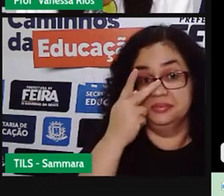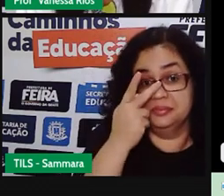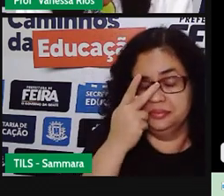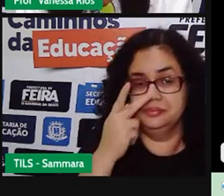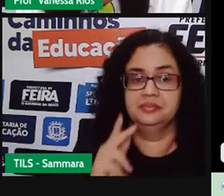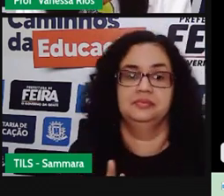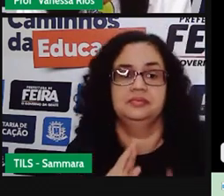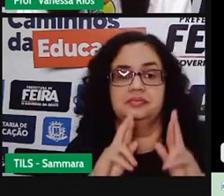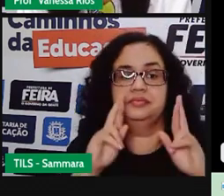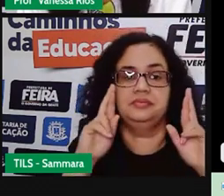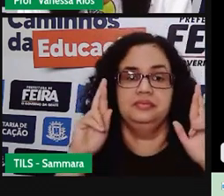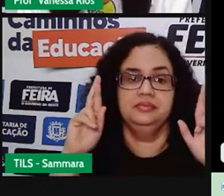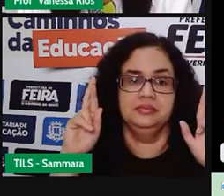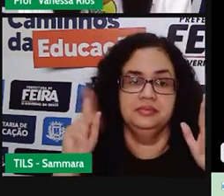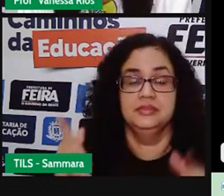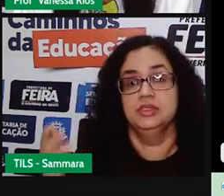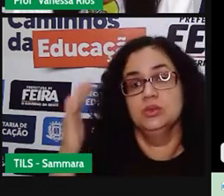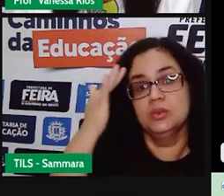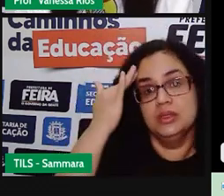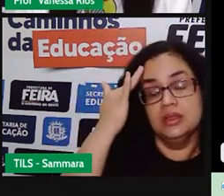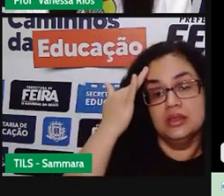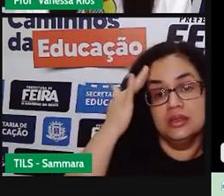da mensagem diferente.